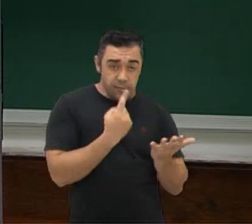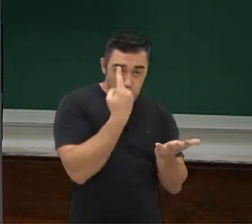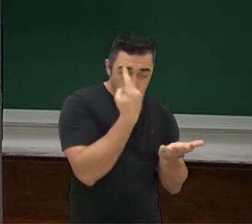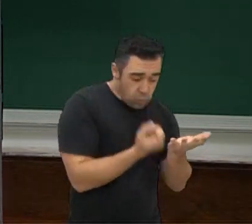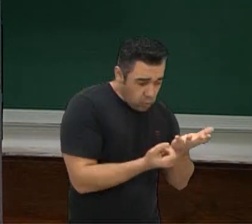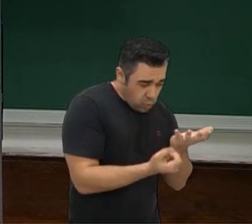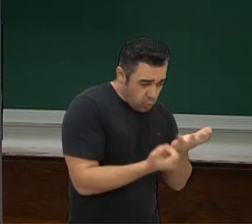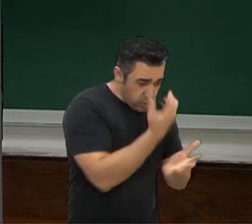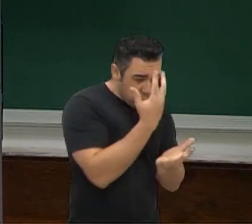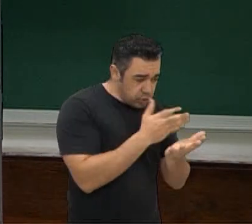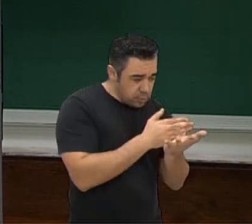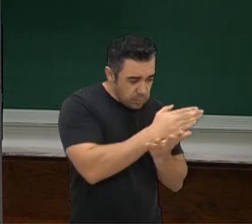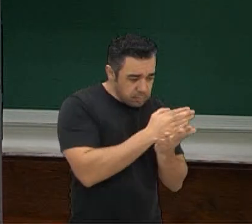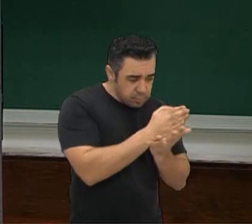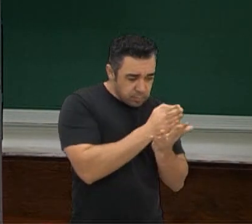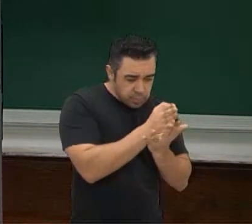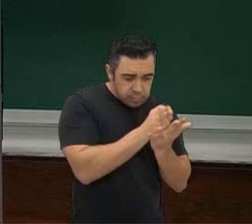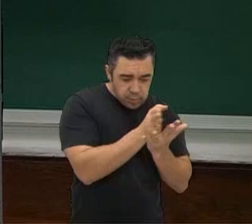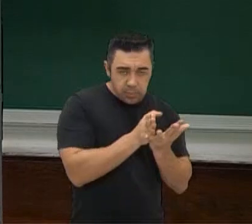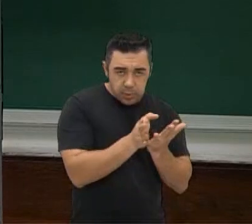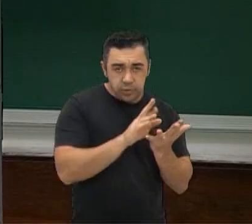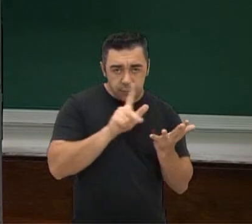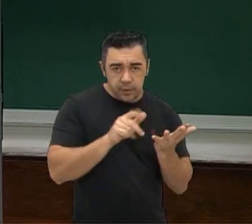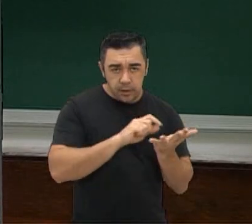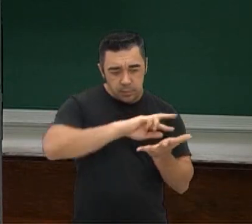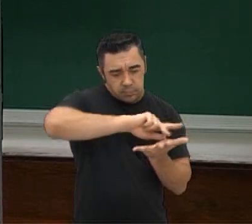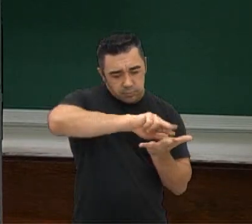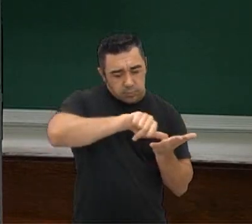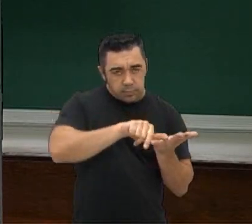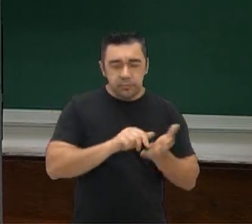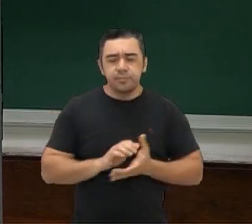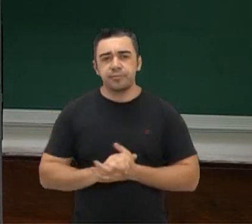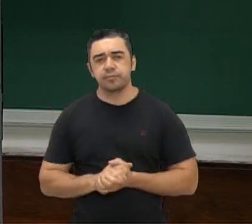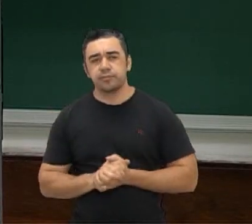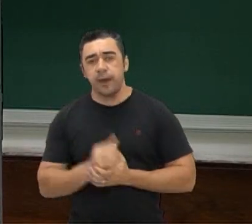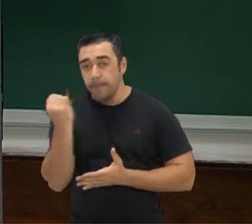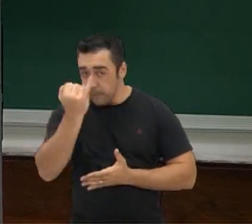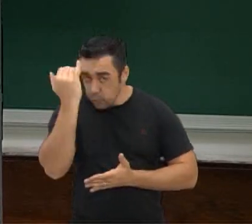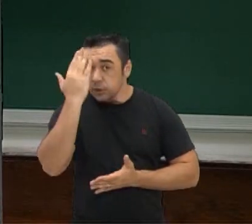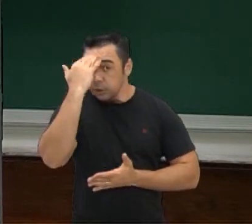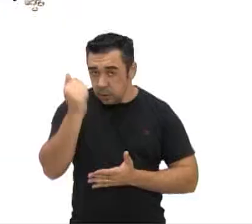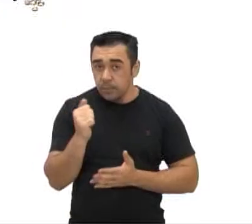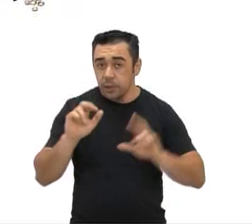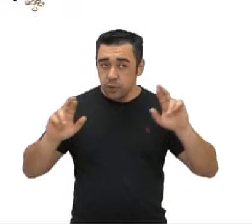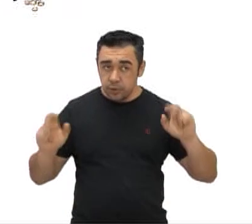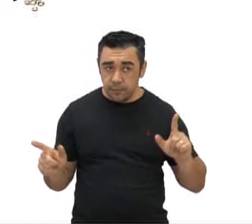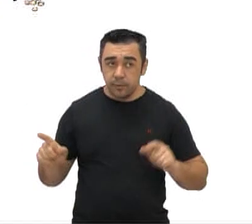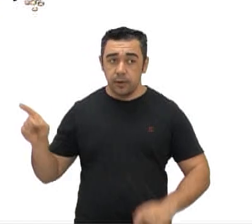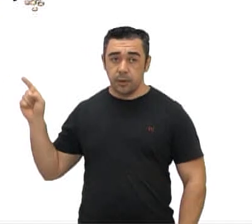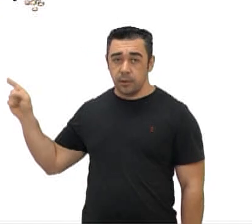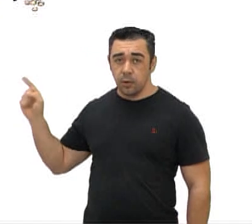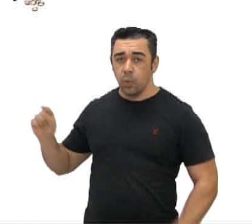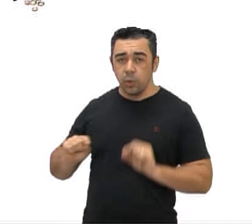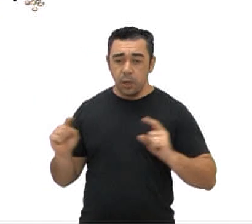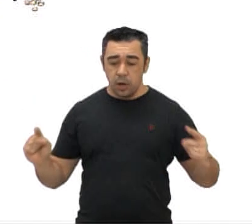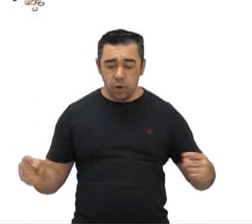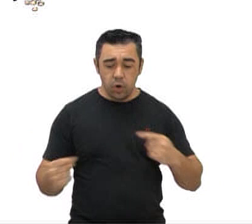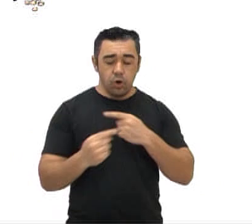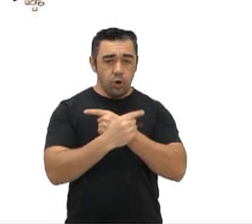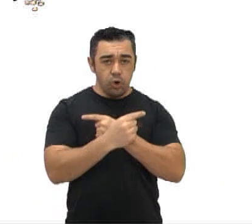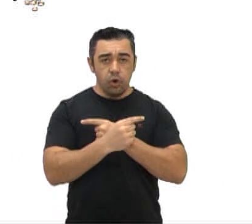vários descendentes com características um pouco diferentes, tá? E isso é importante a gente saber também, a diferença entre a convergência e